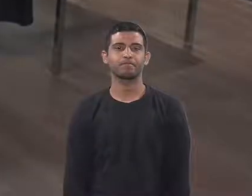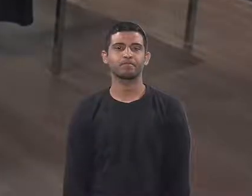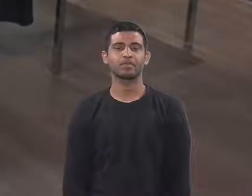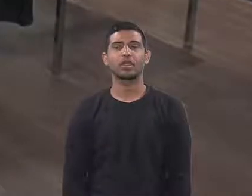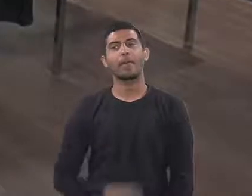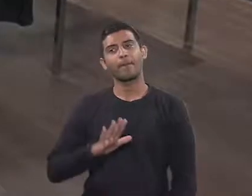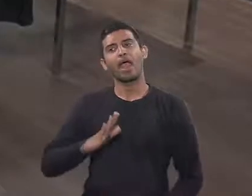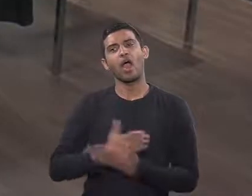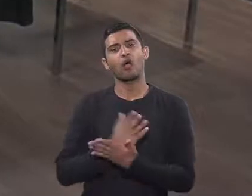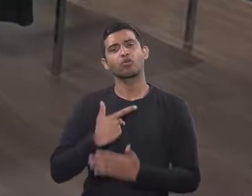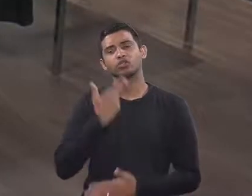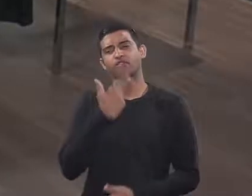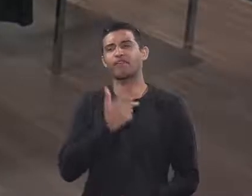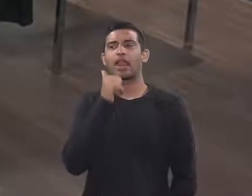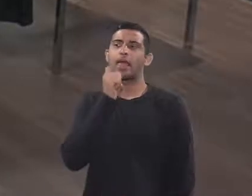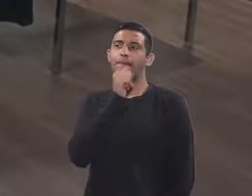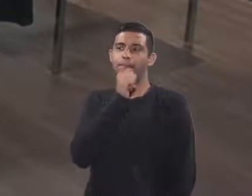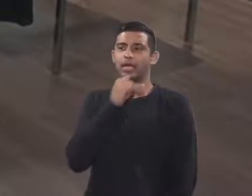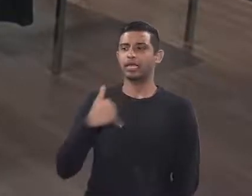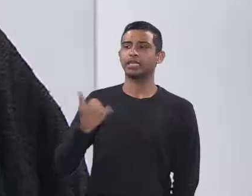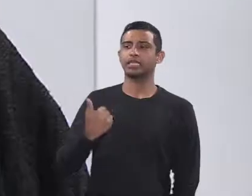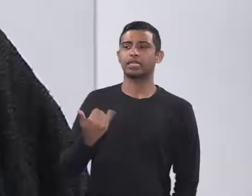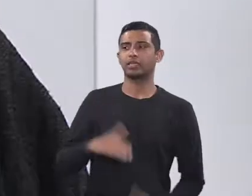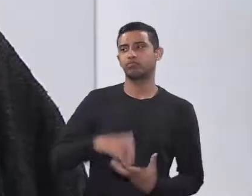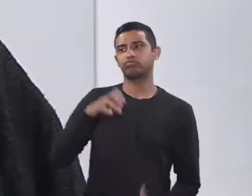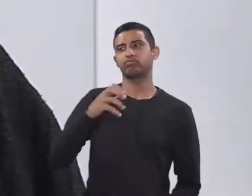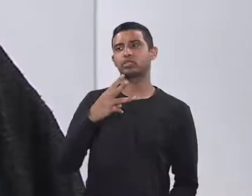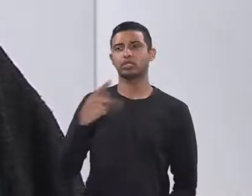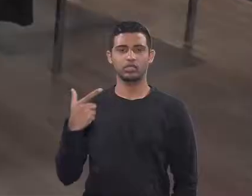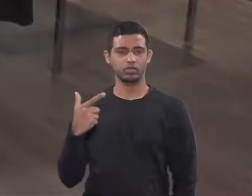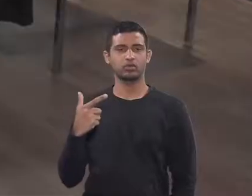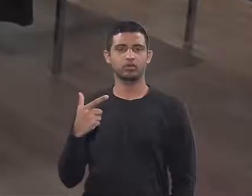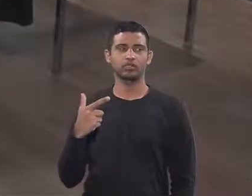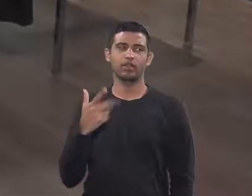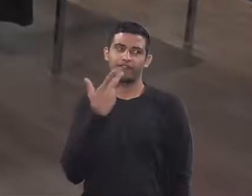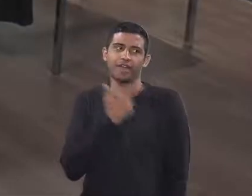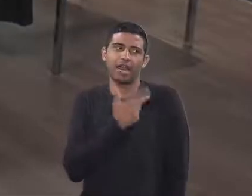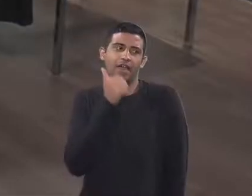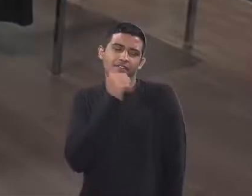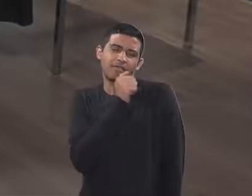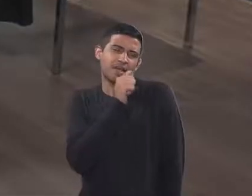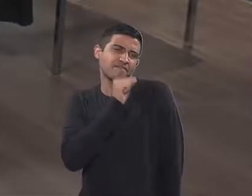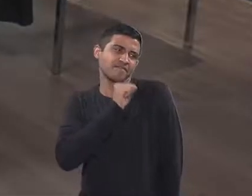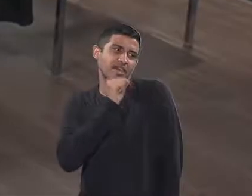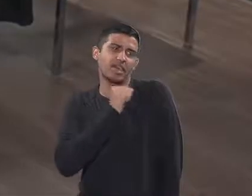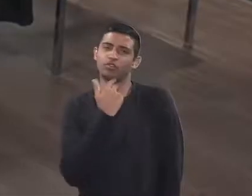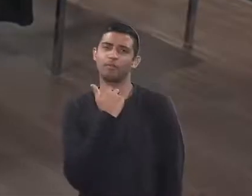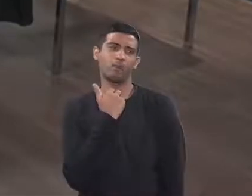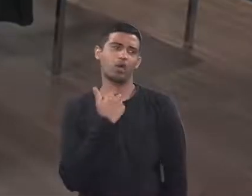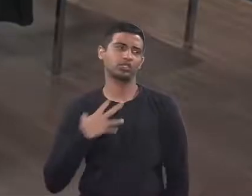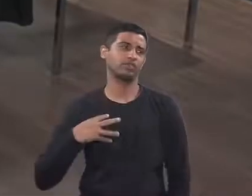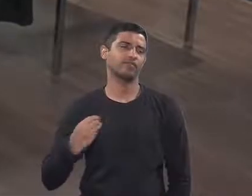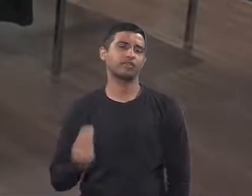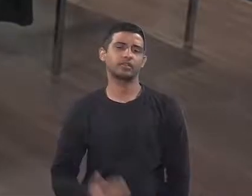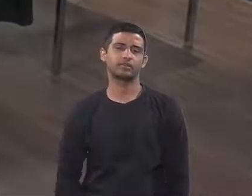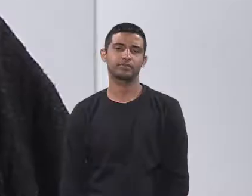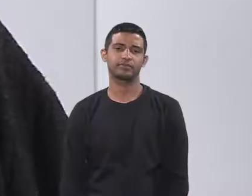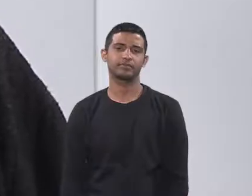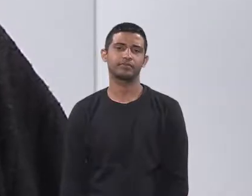de 32 anos tinham tendência, eram consideradas mães idosas para terem filhos.